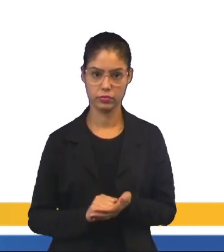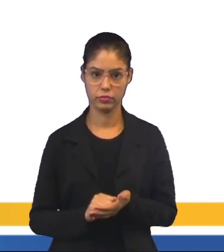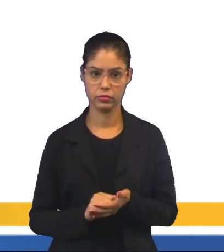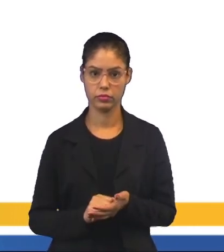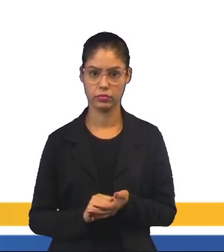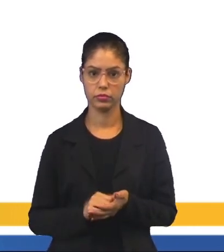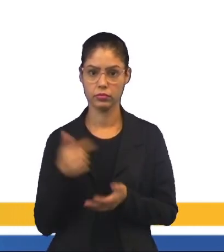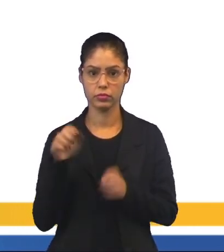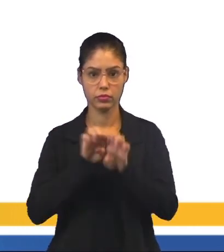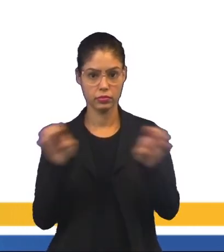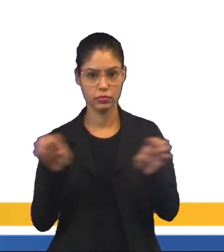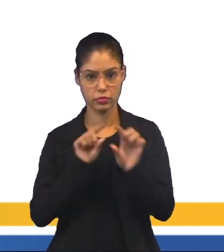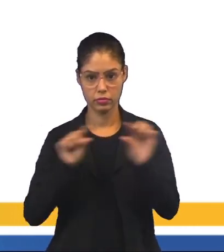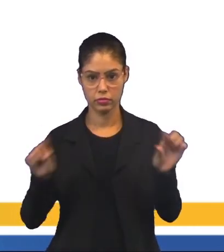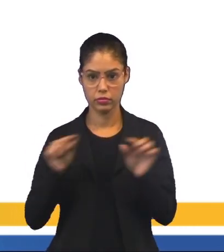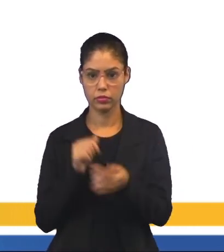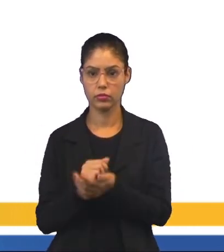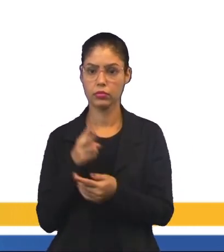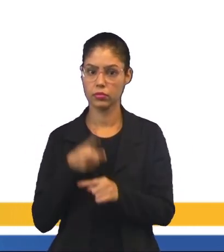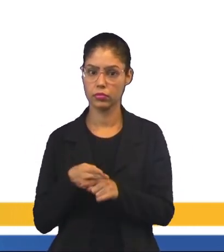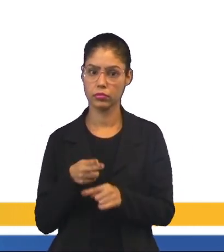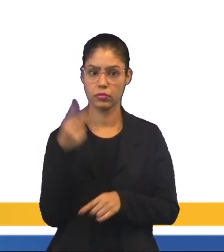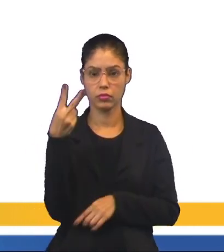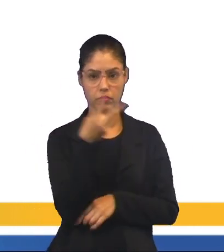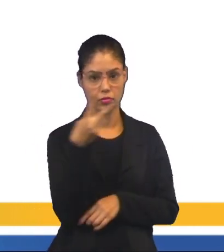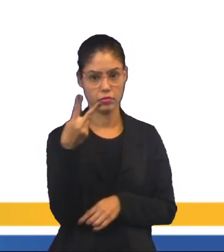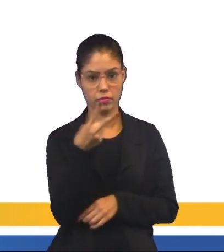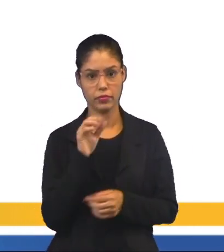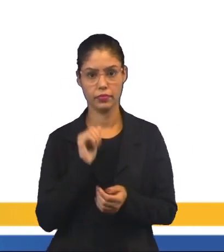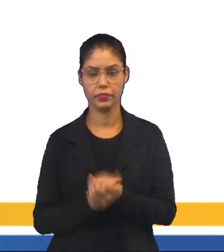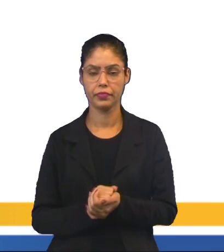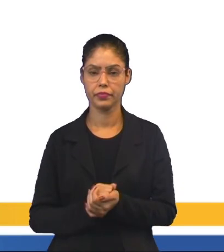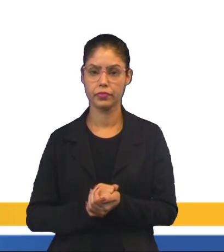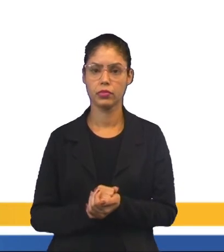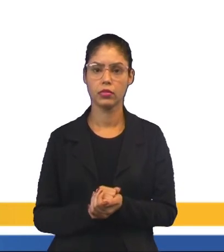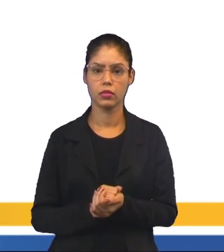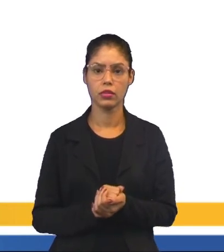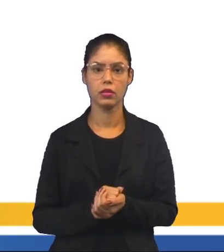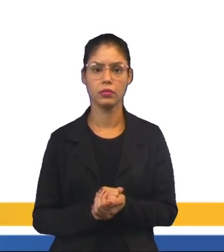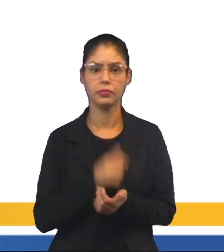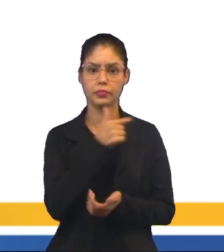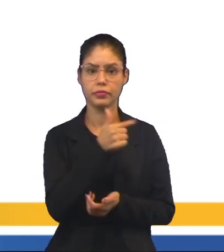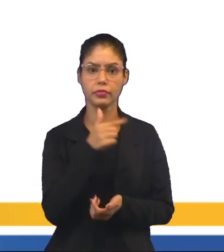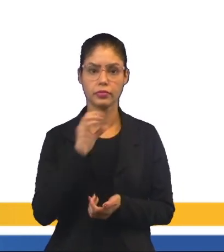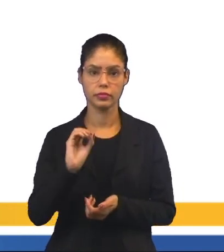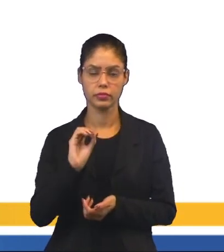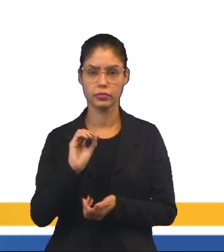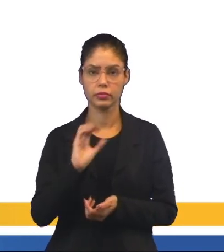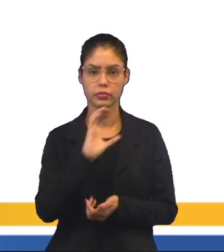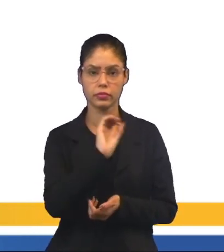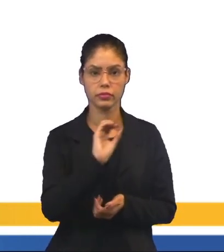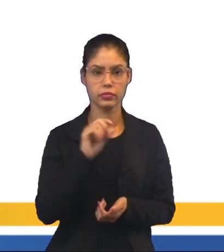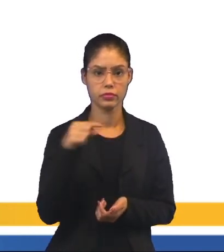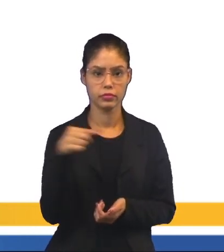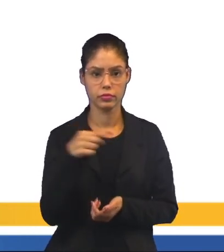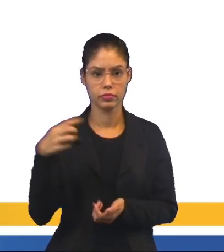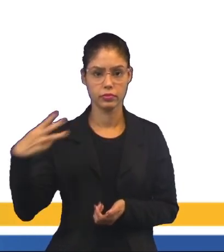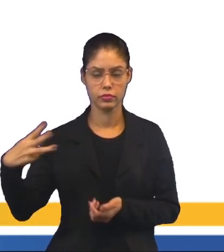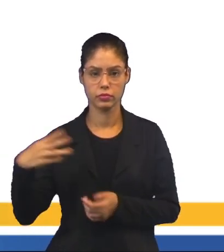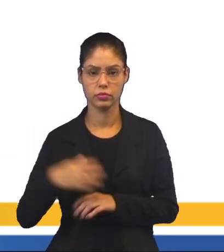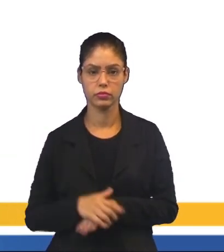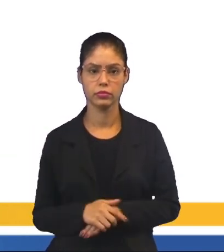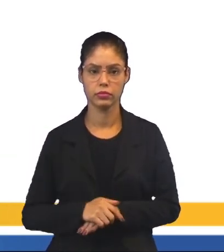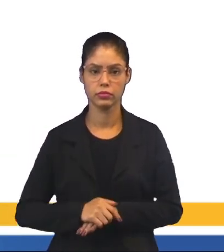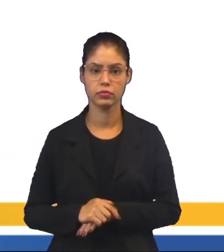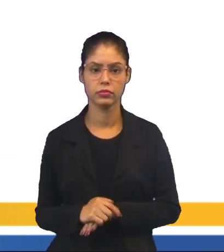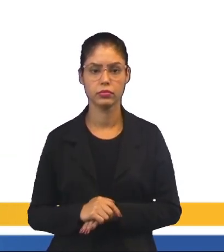forma segmentária da equação da reta é que corta os eixos, tá? Nos pontos 2, 0 e